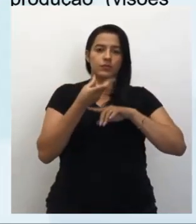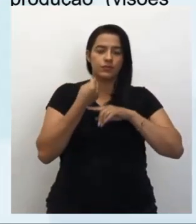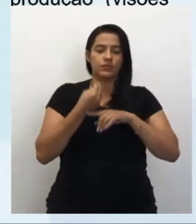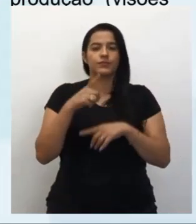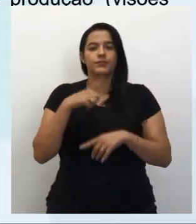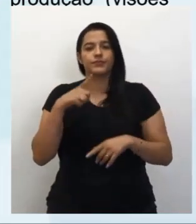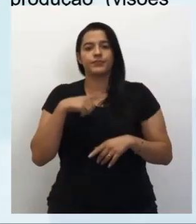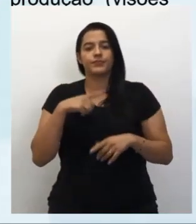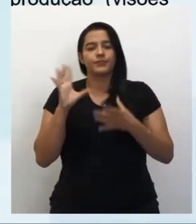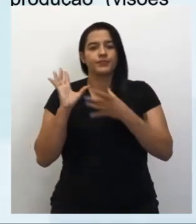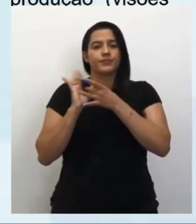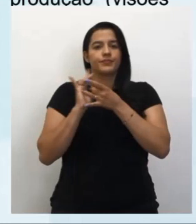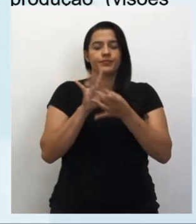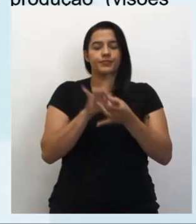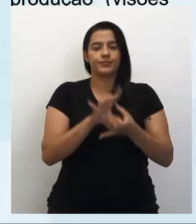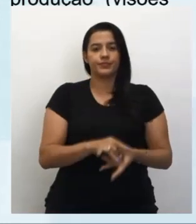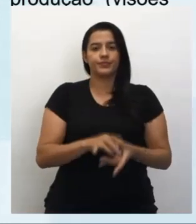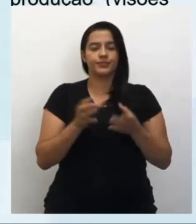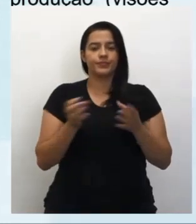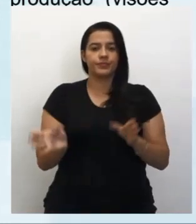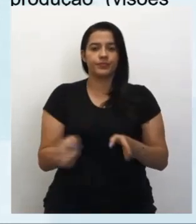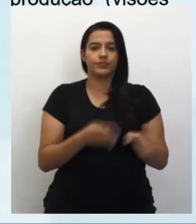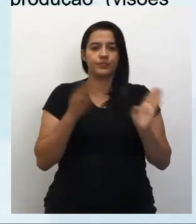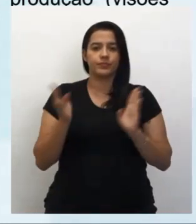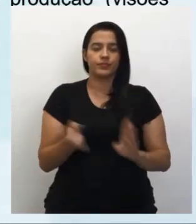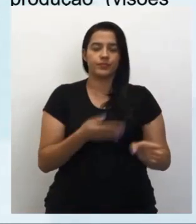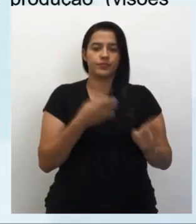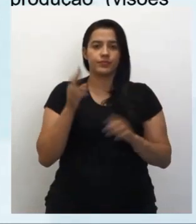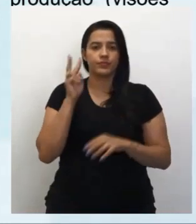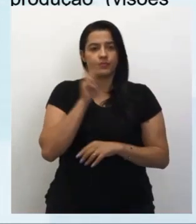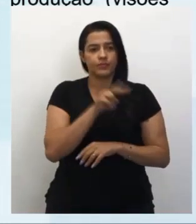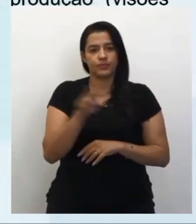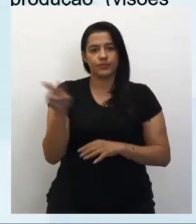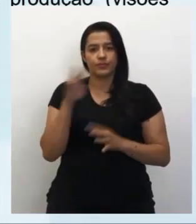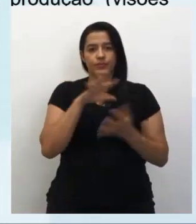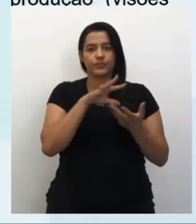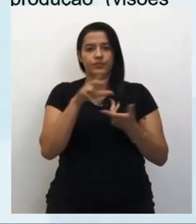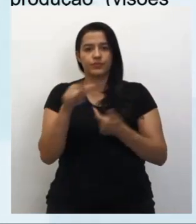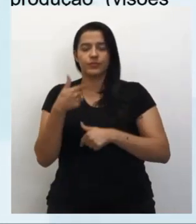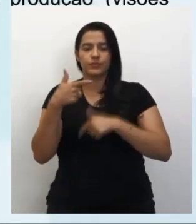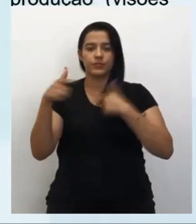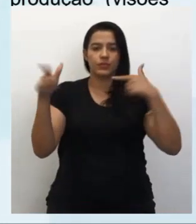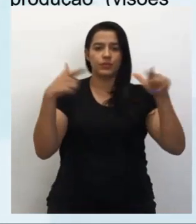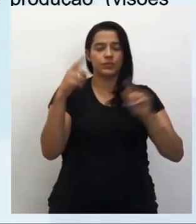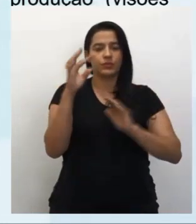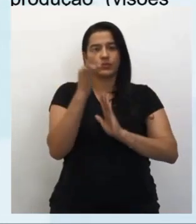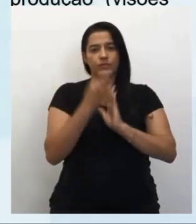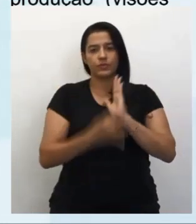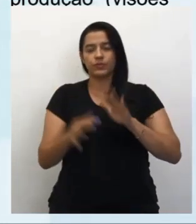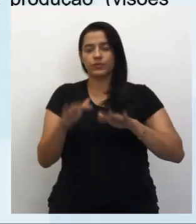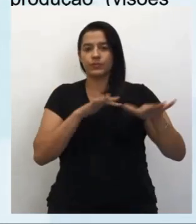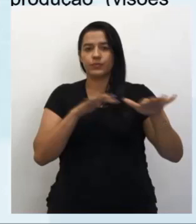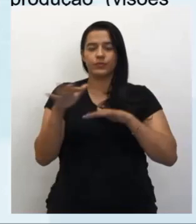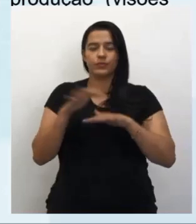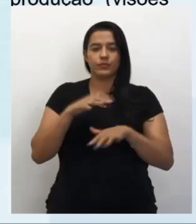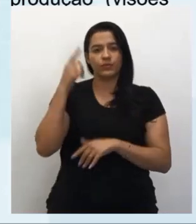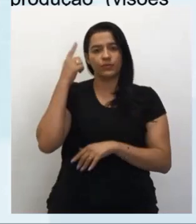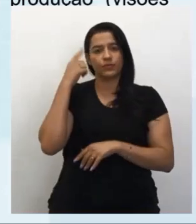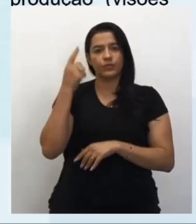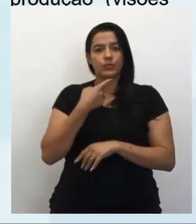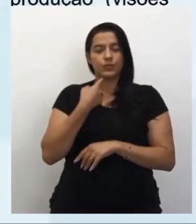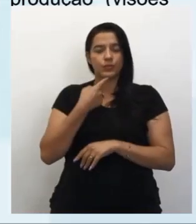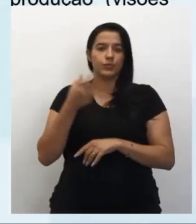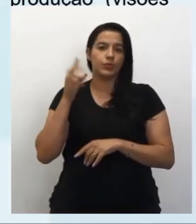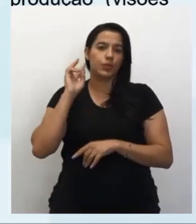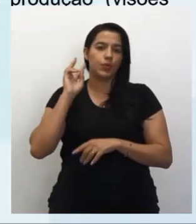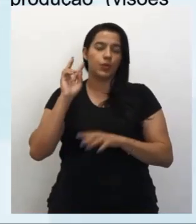considerando o contexto de produção, visões de mundo, diálogos com outros textos, inserções em movimentos estéticos e culturais,